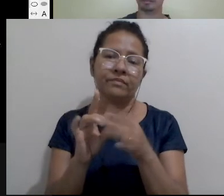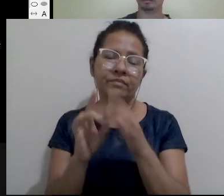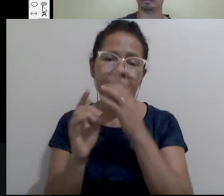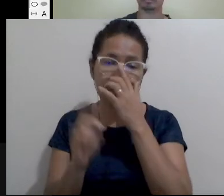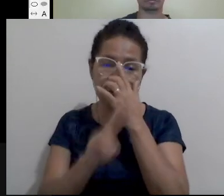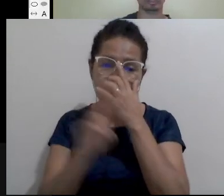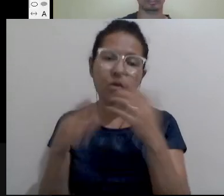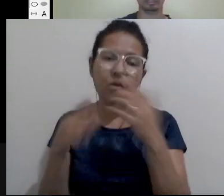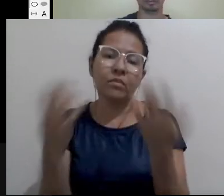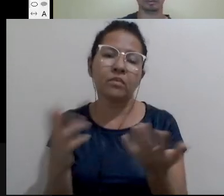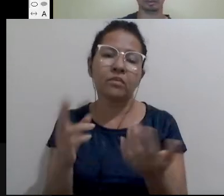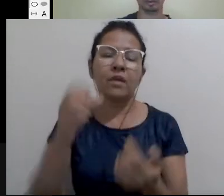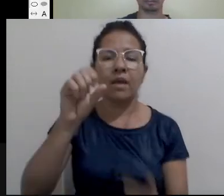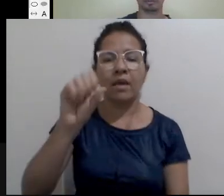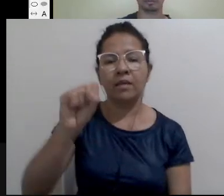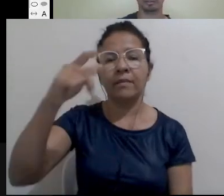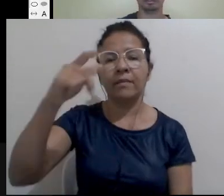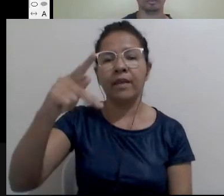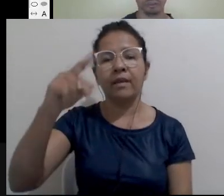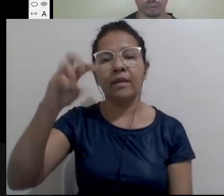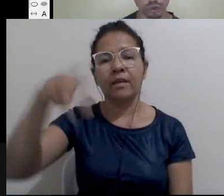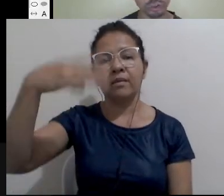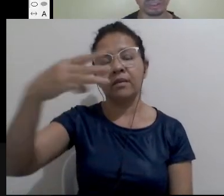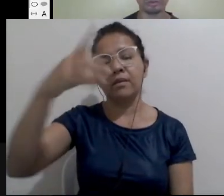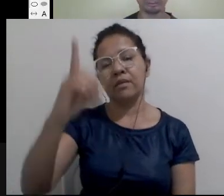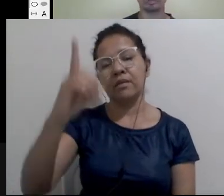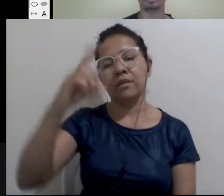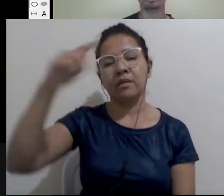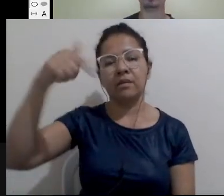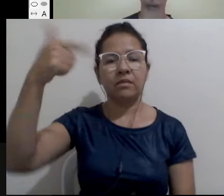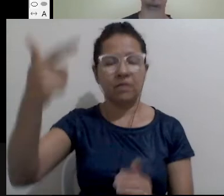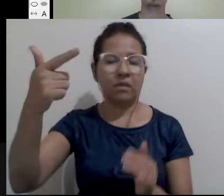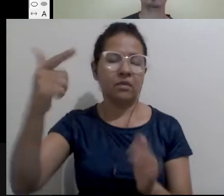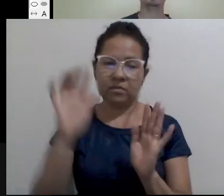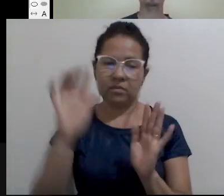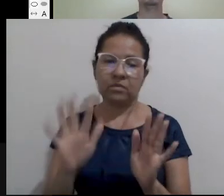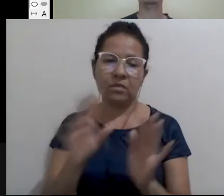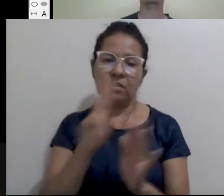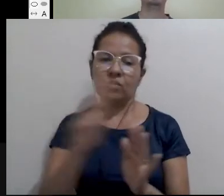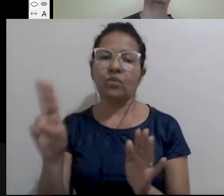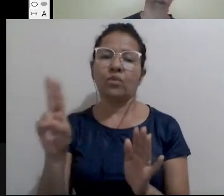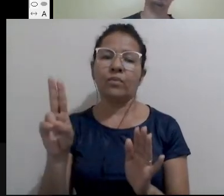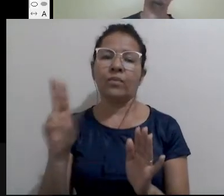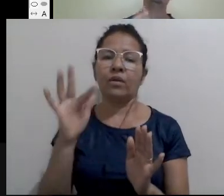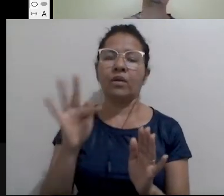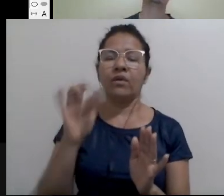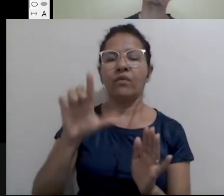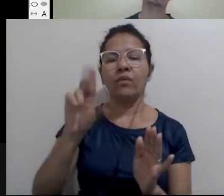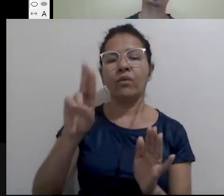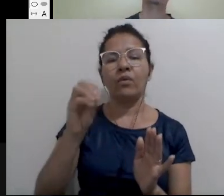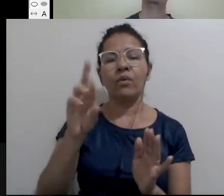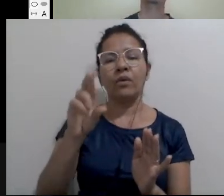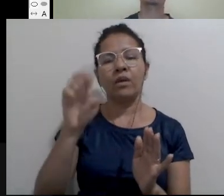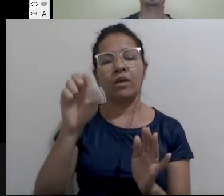bem? Então, o nome deles está aqui, ó, sp3d2 ou d2sp3, tá bem? Então, cada fluoreto ocupa com seu